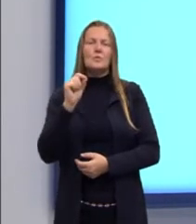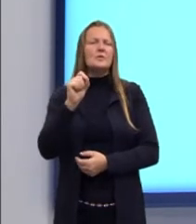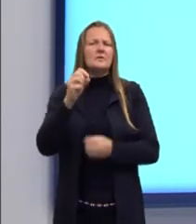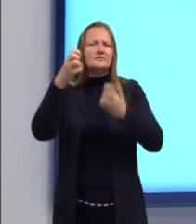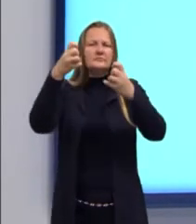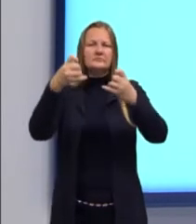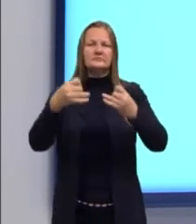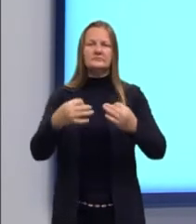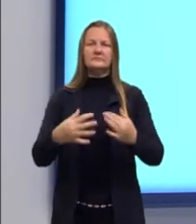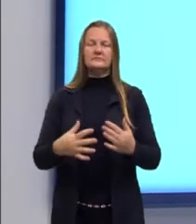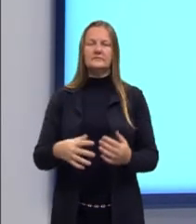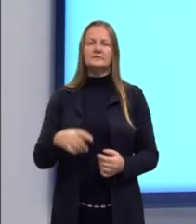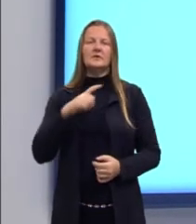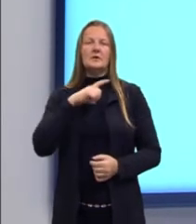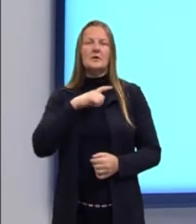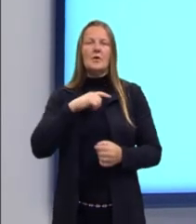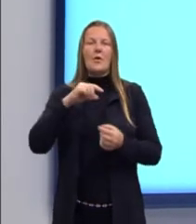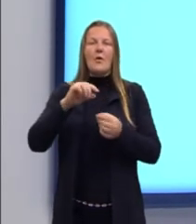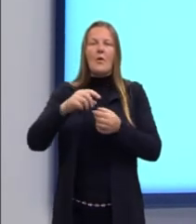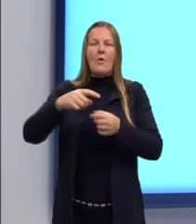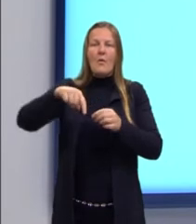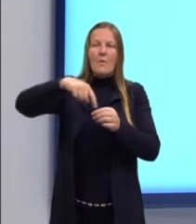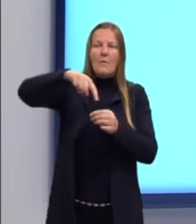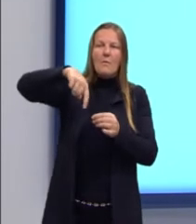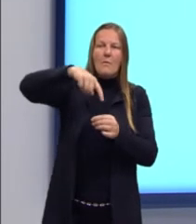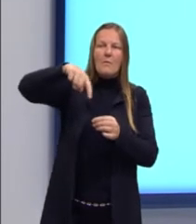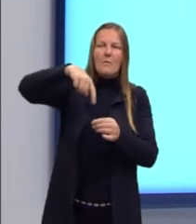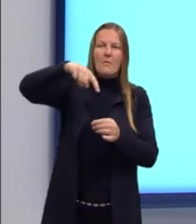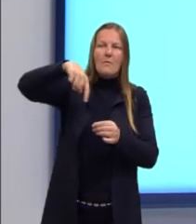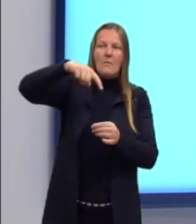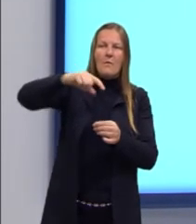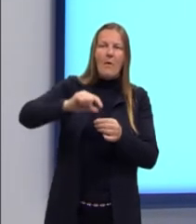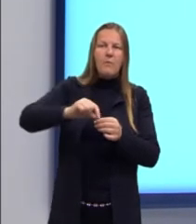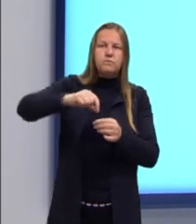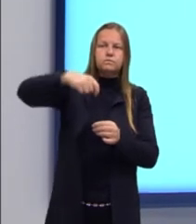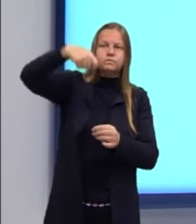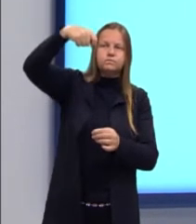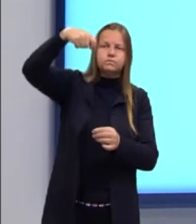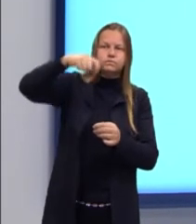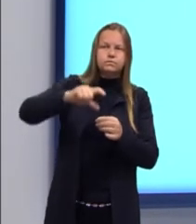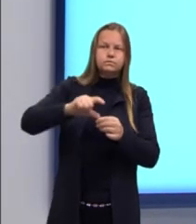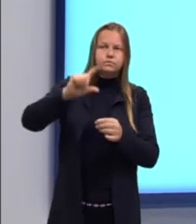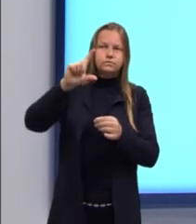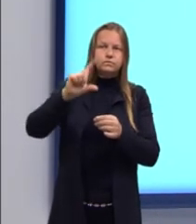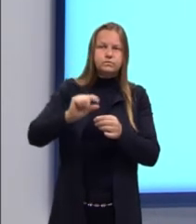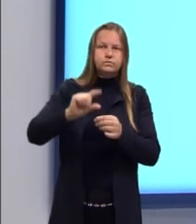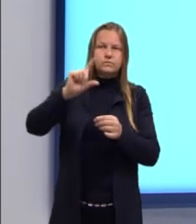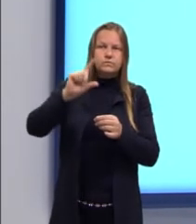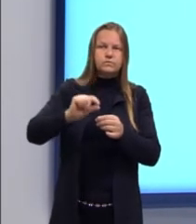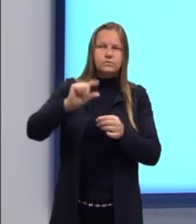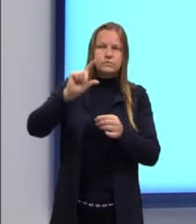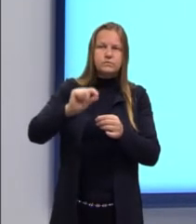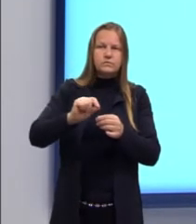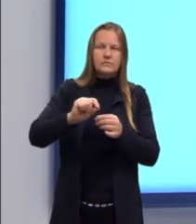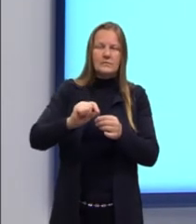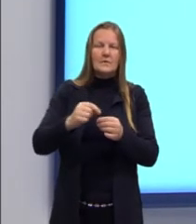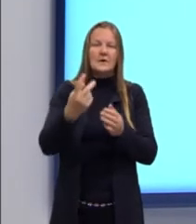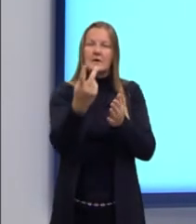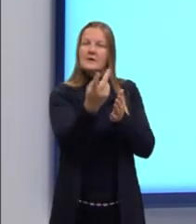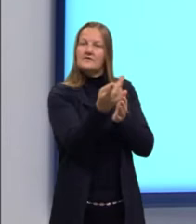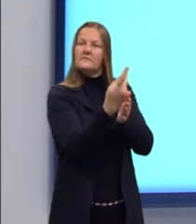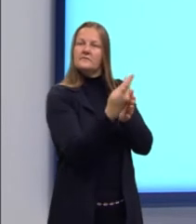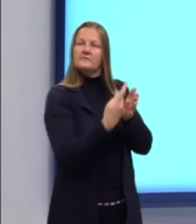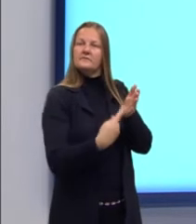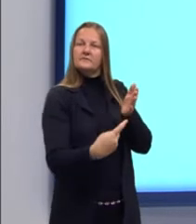o seguinte uma mola é solta da posição estendida conforme a figura agora